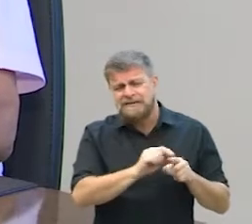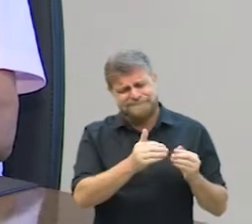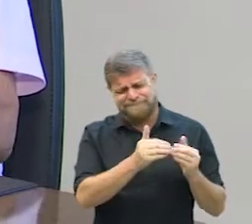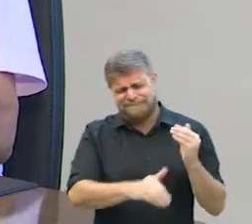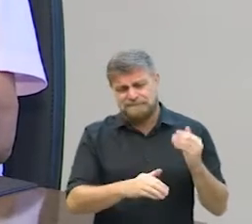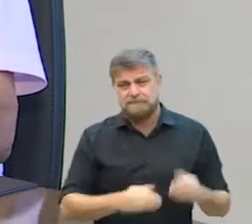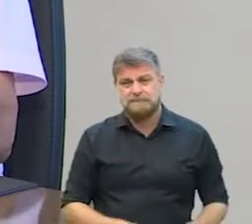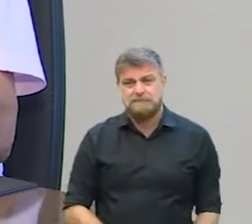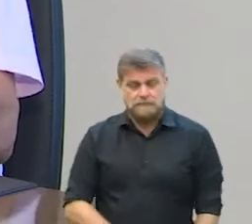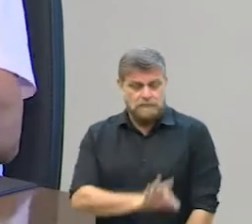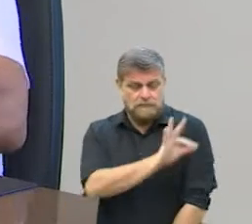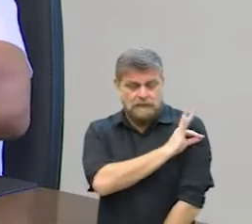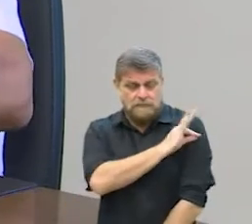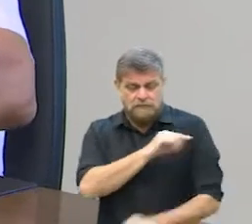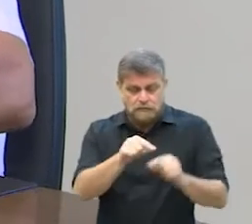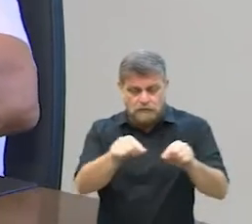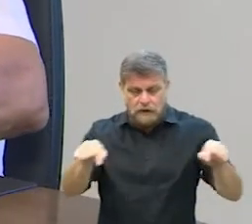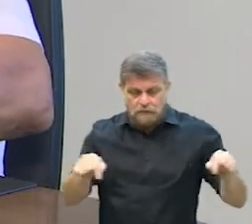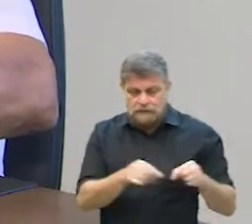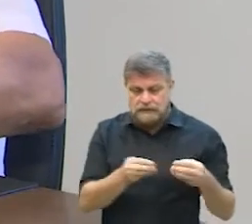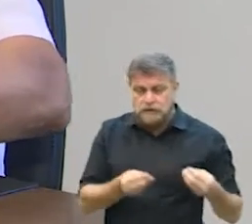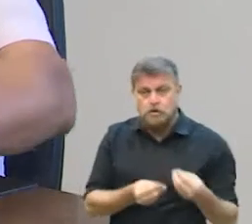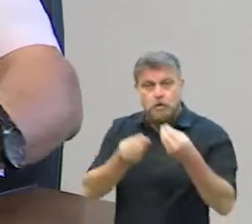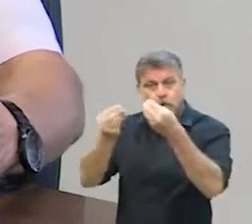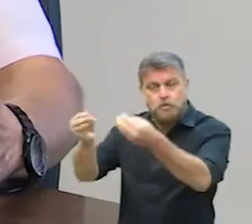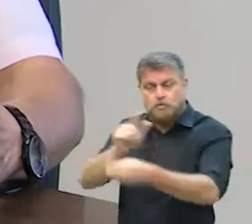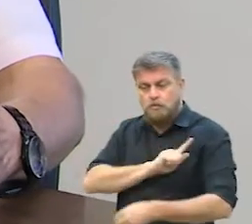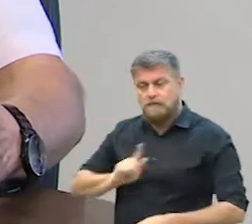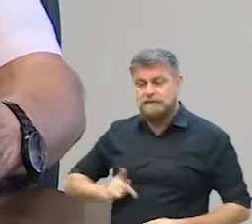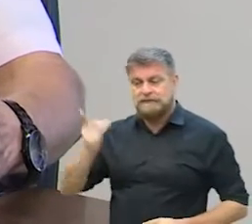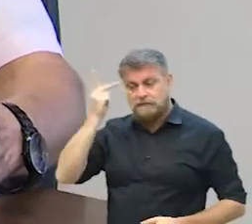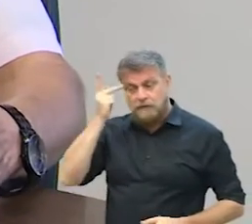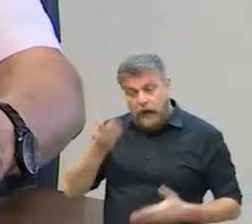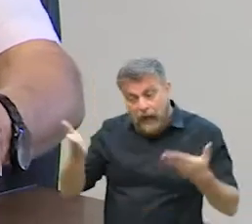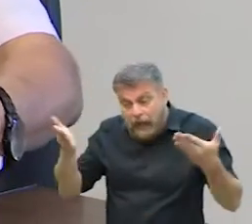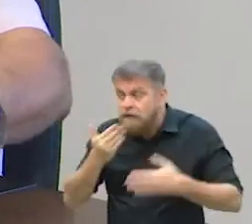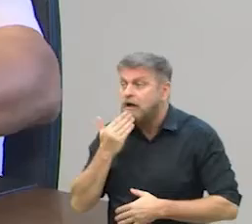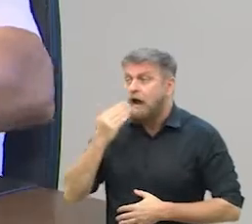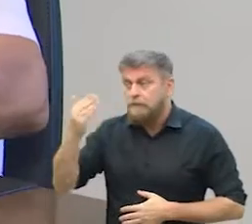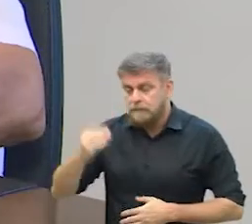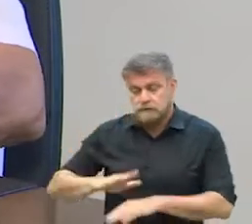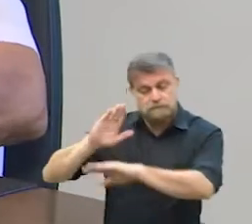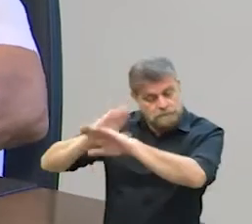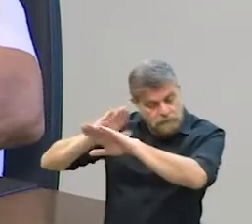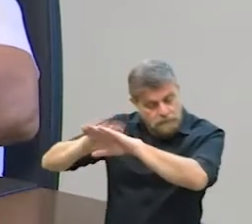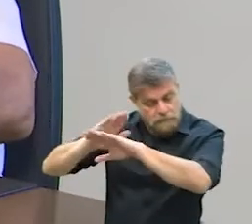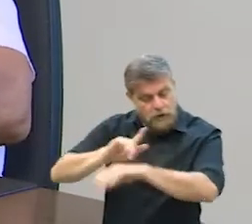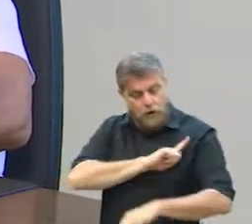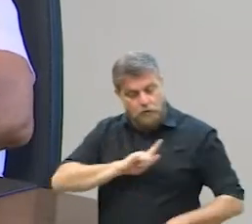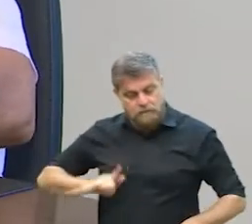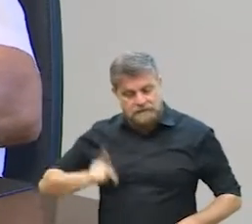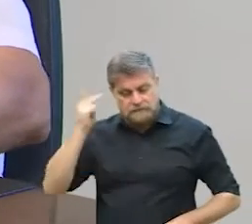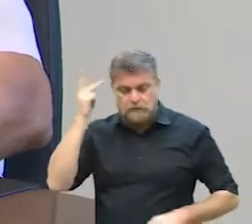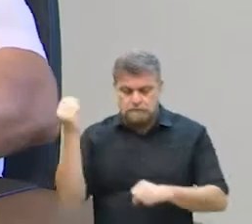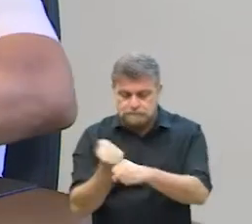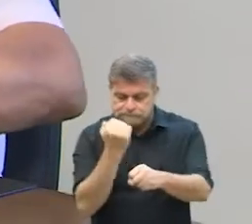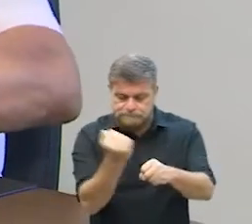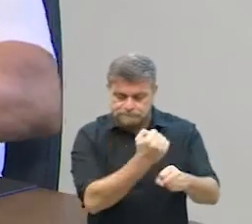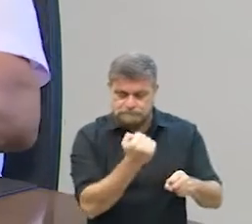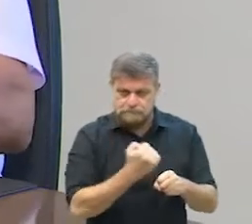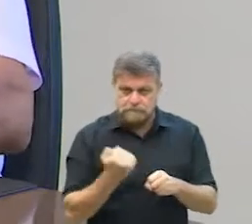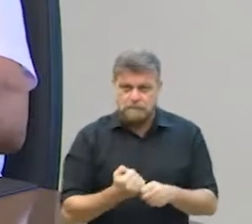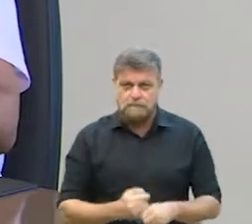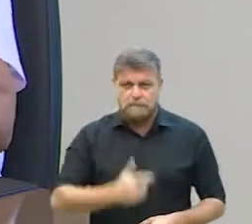casa alugada. Então, a Prefeitura já doou o terreno para o Estado, agora nós vamos solicitar que o Estado construa.